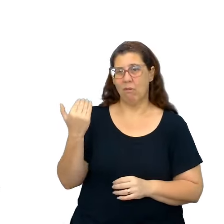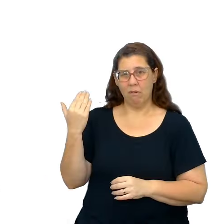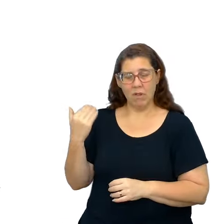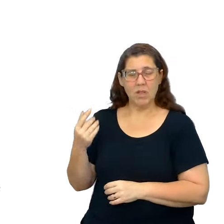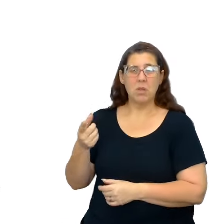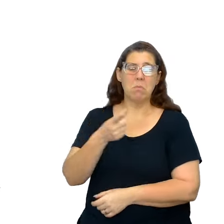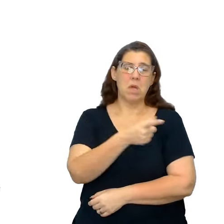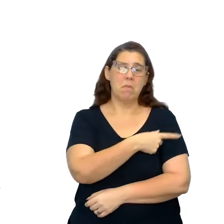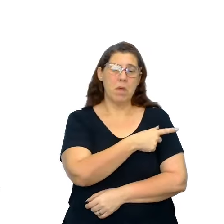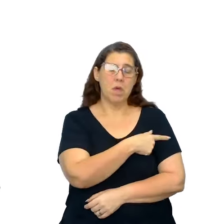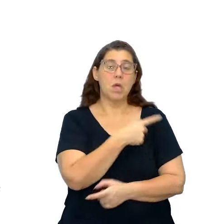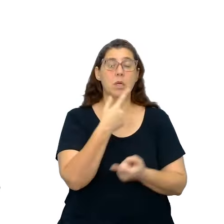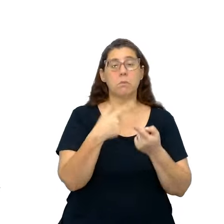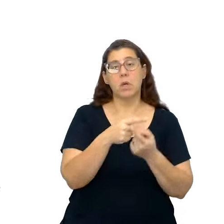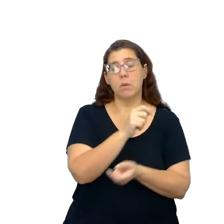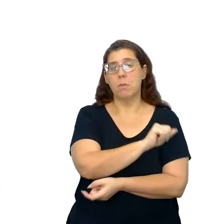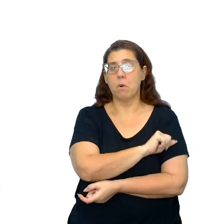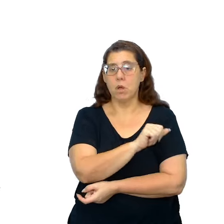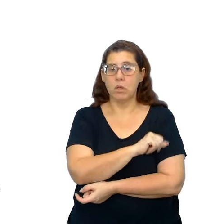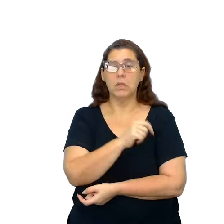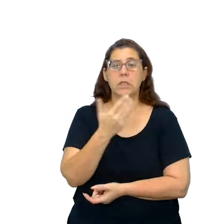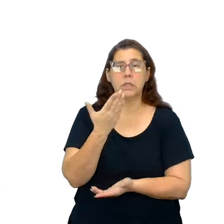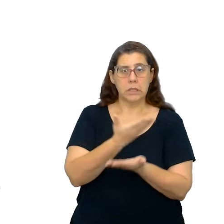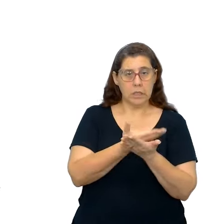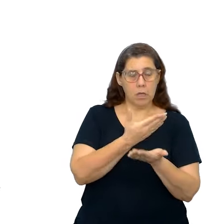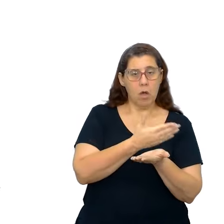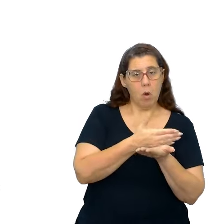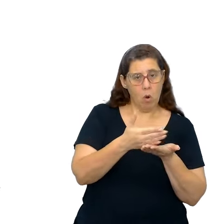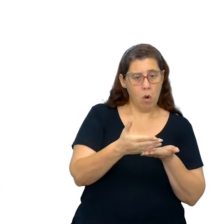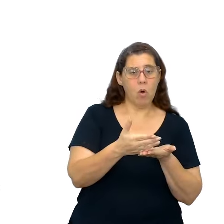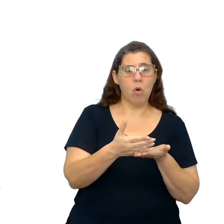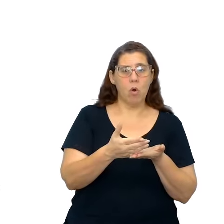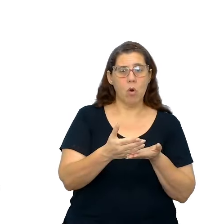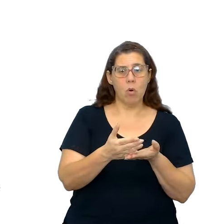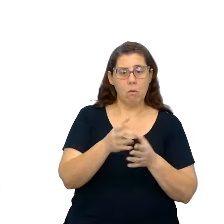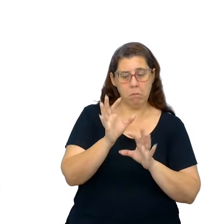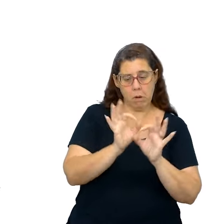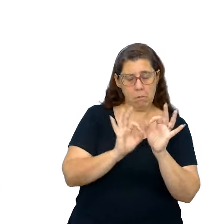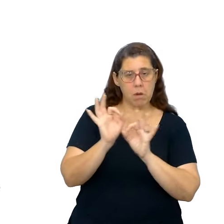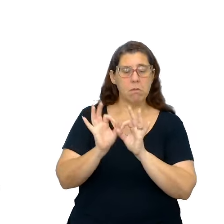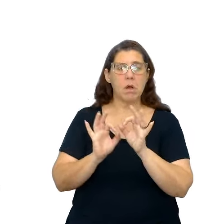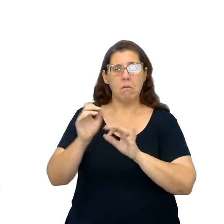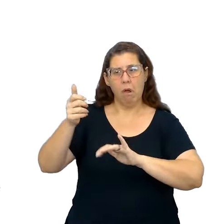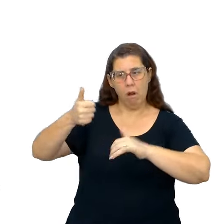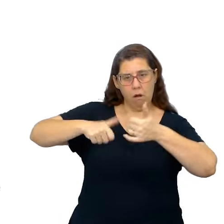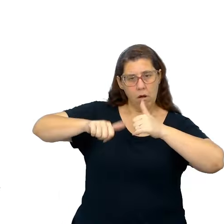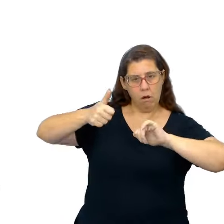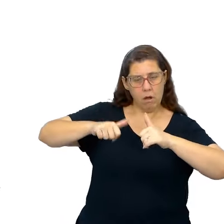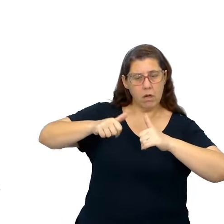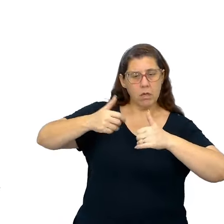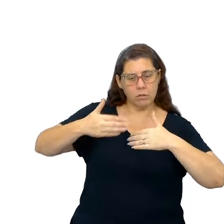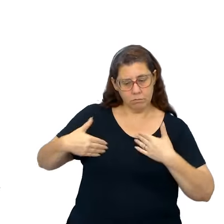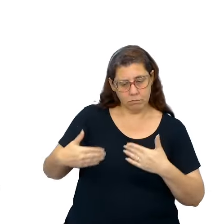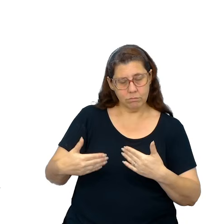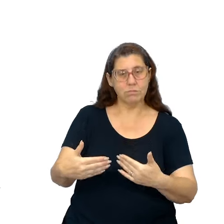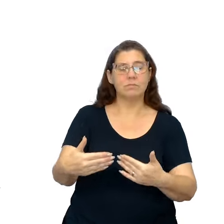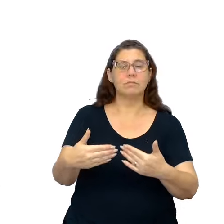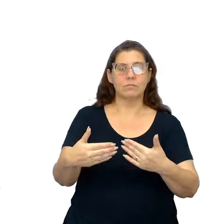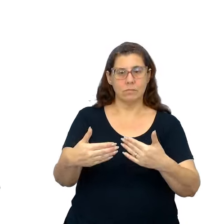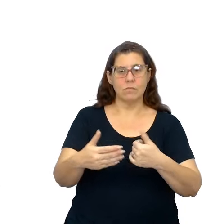série, né, gente? Porque o estudante tem que sair lá da GA, da geometria analítica, e passar pela